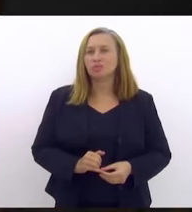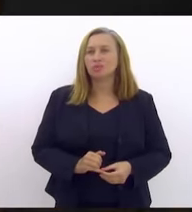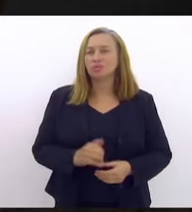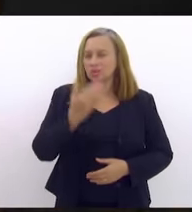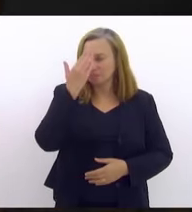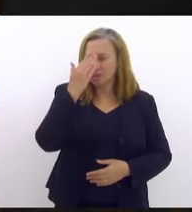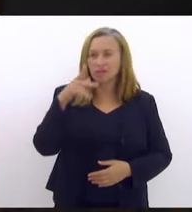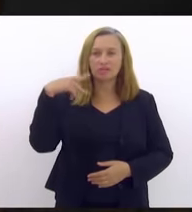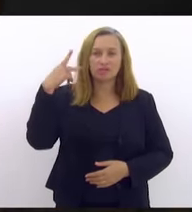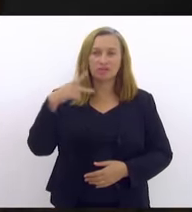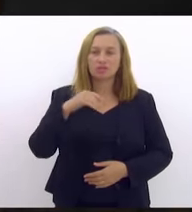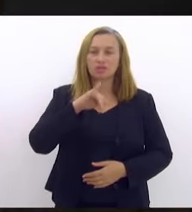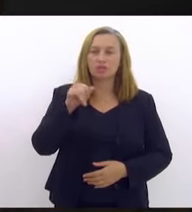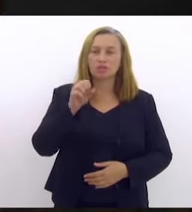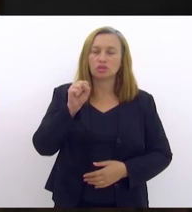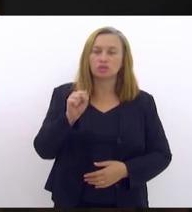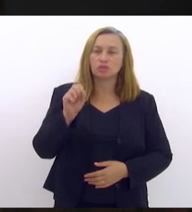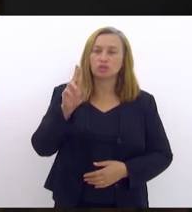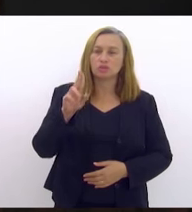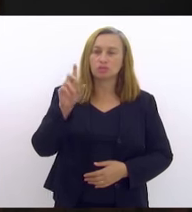Obrigado, vereador Josué Ter.